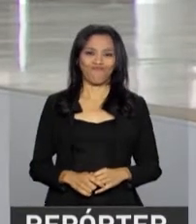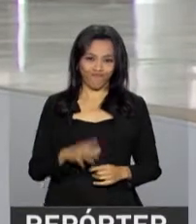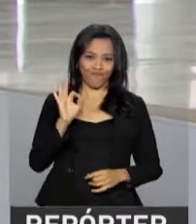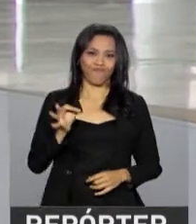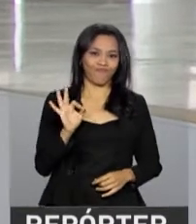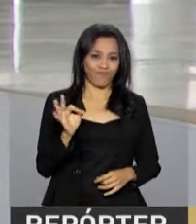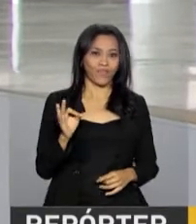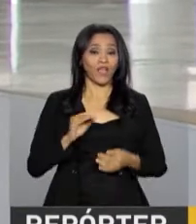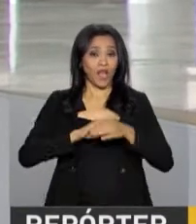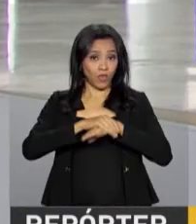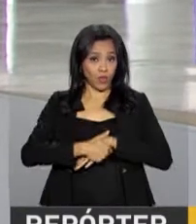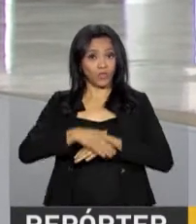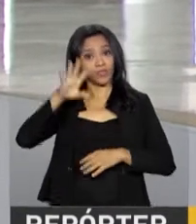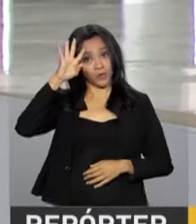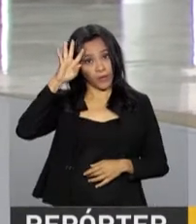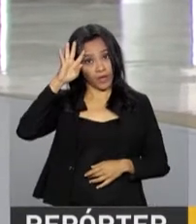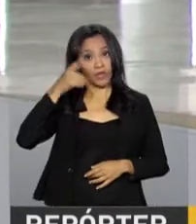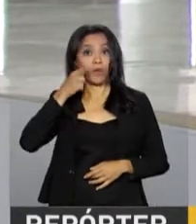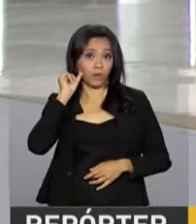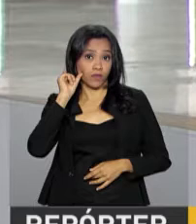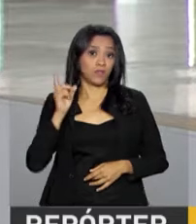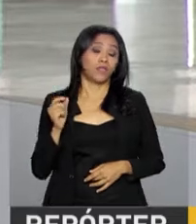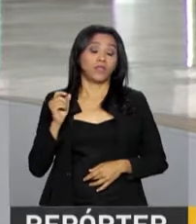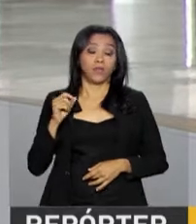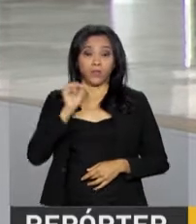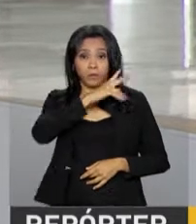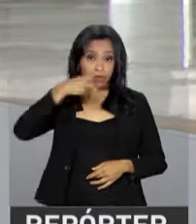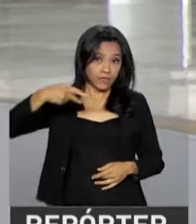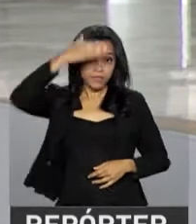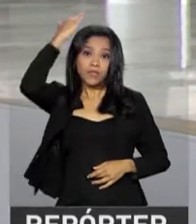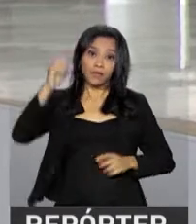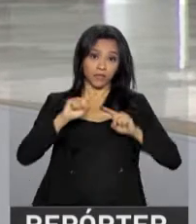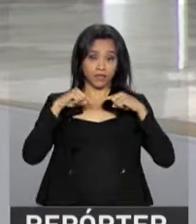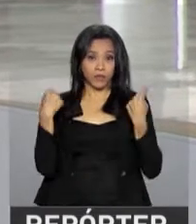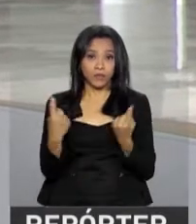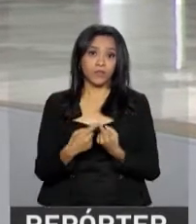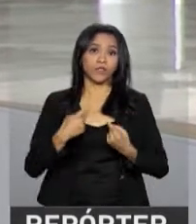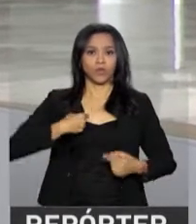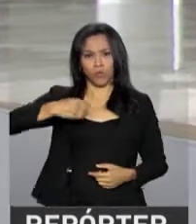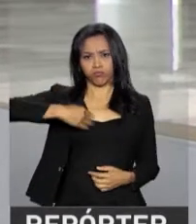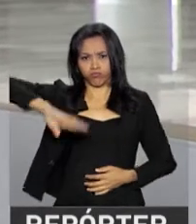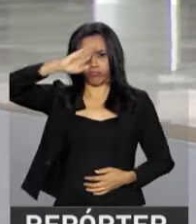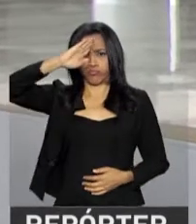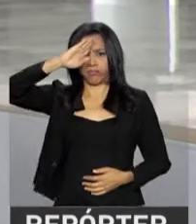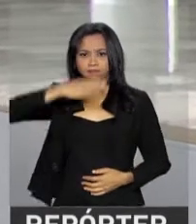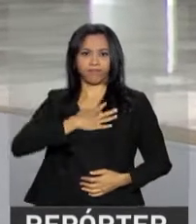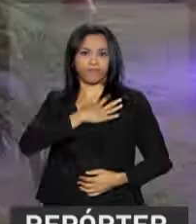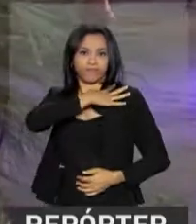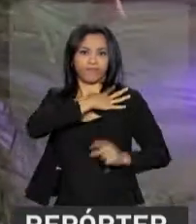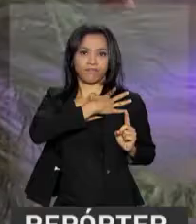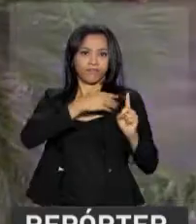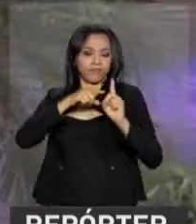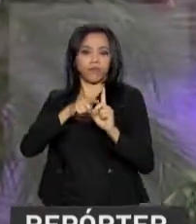Na noite dessa quarta-feira, o presidente Michel Temer se reuniu com o interventor do Rio de Janeiro, o general Braga Neto,